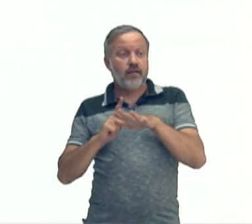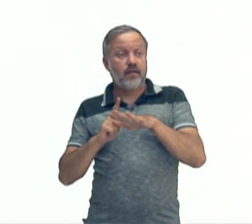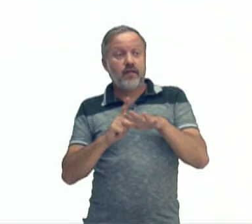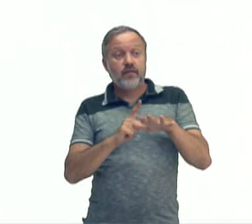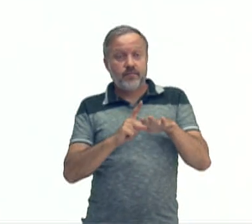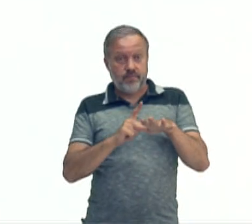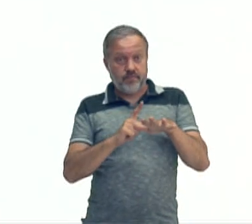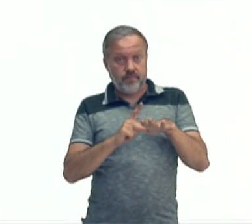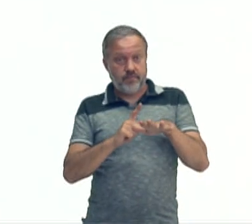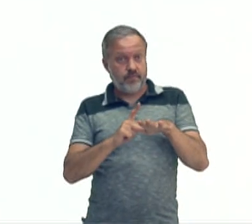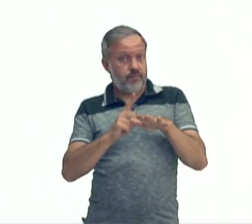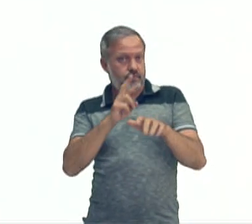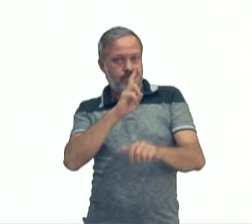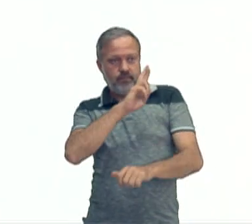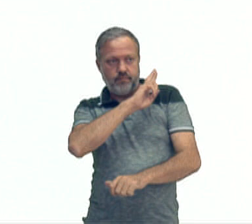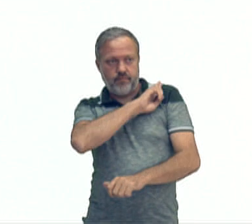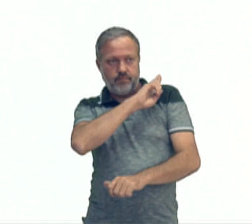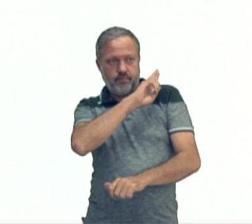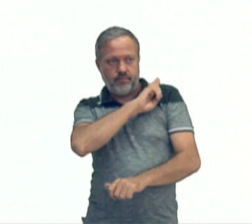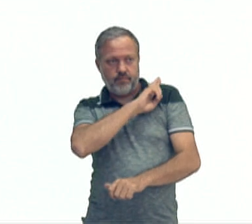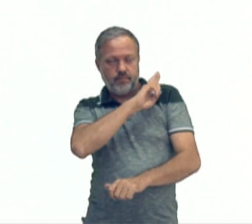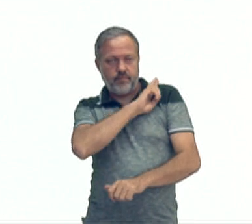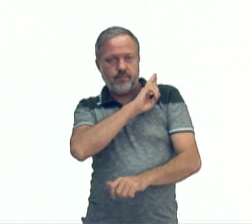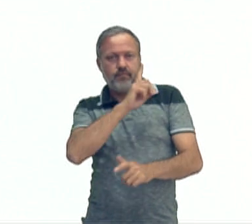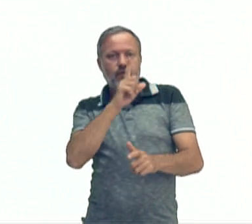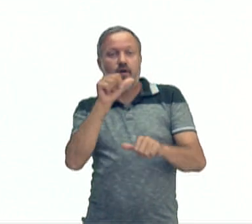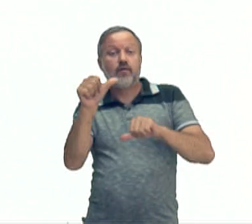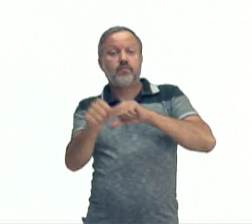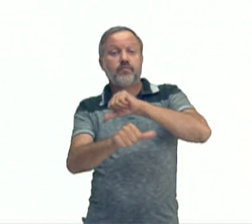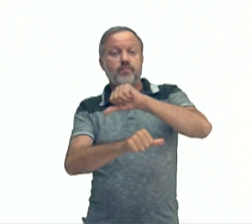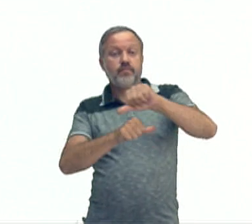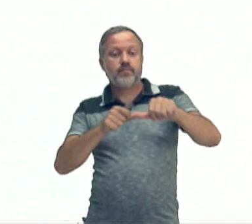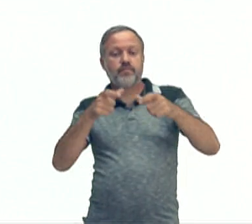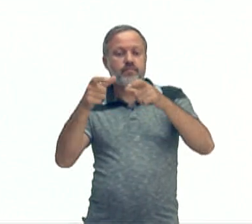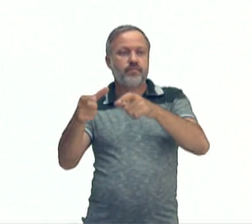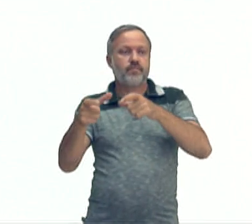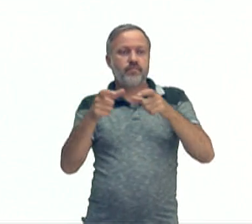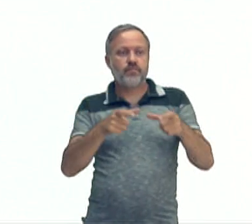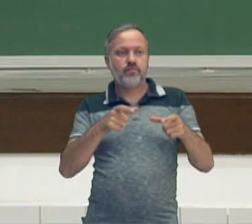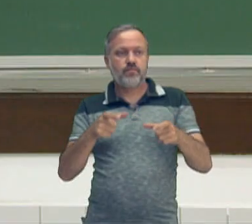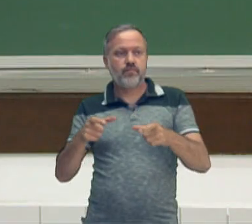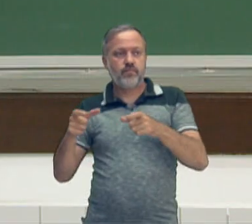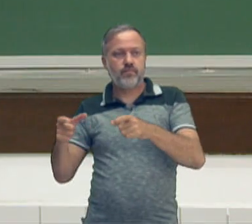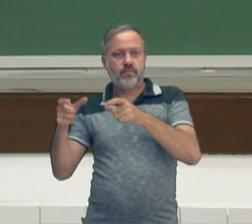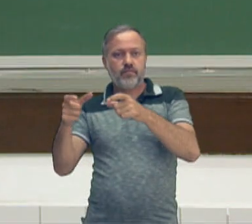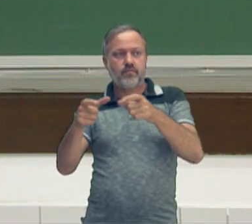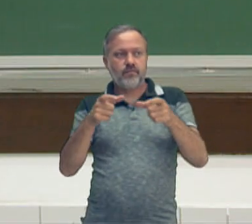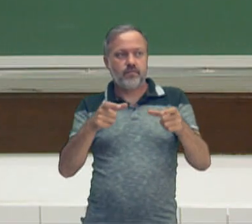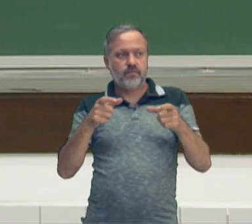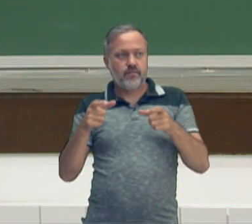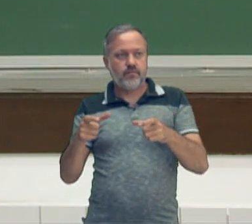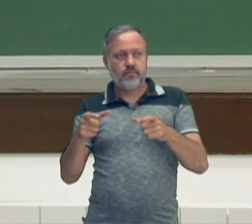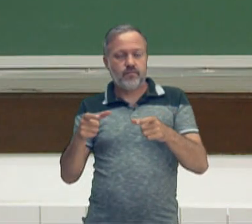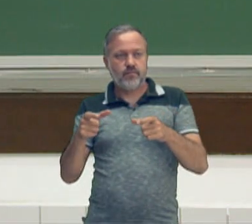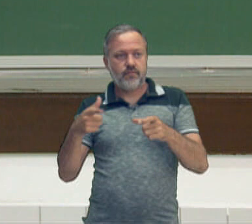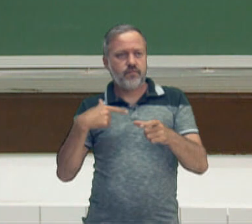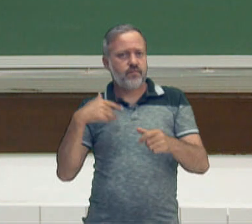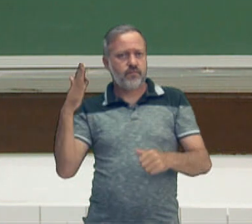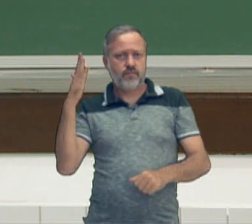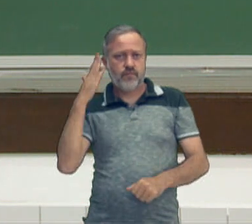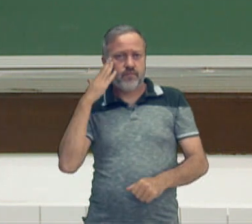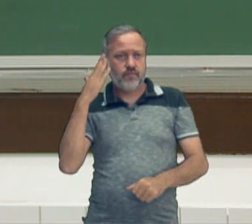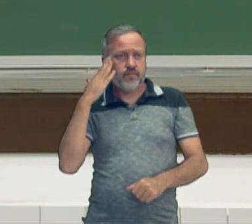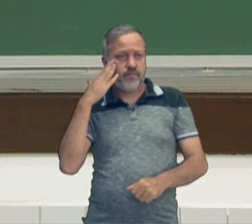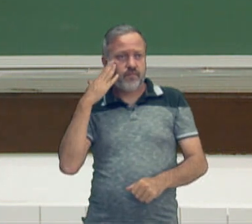novo, é a grande responsável pelas alterações e transformações no espaço. Cara, esse enunciado aqui, você tem que saber.